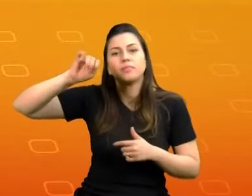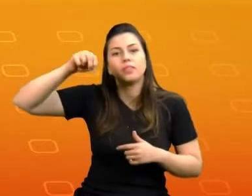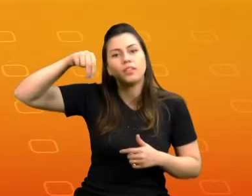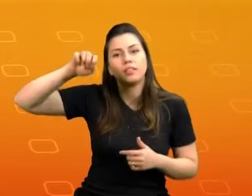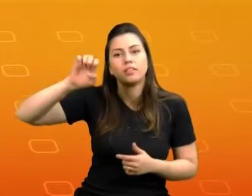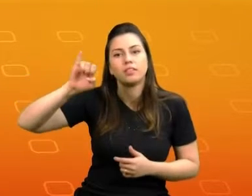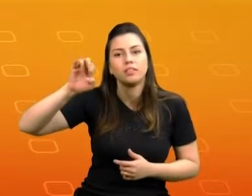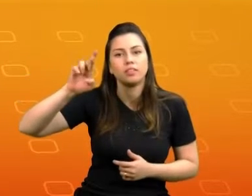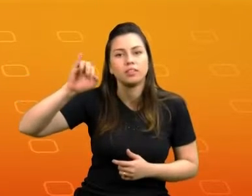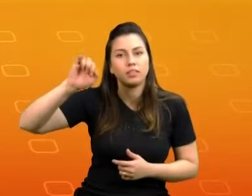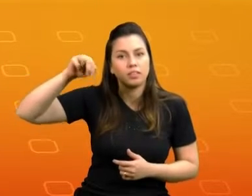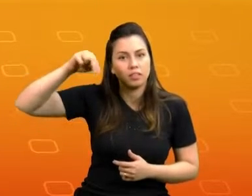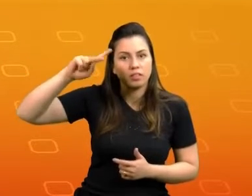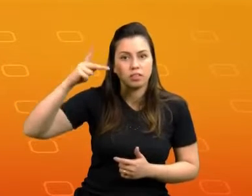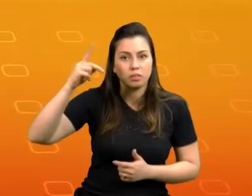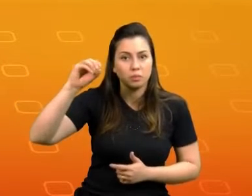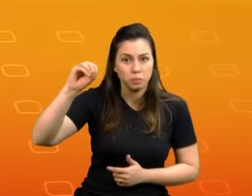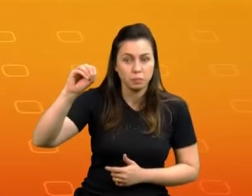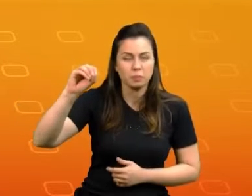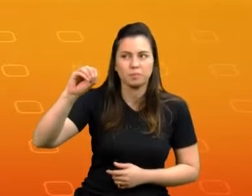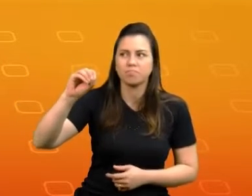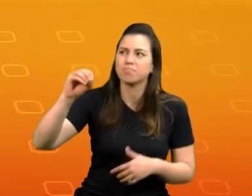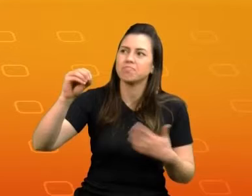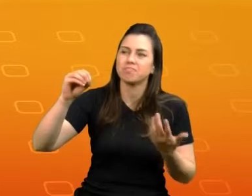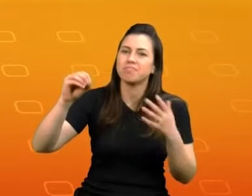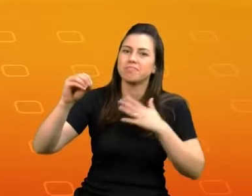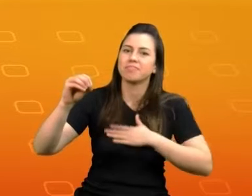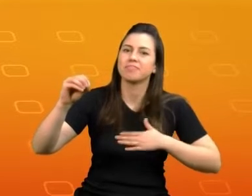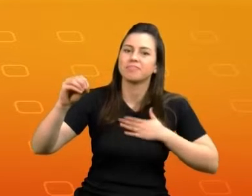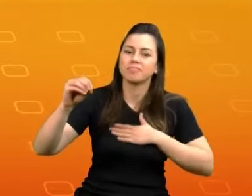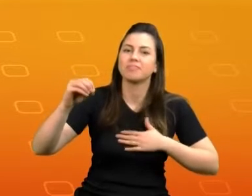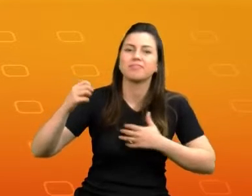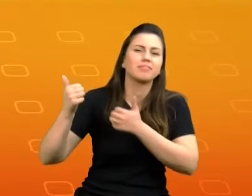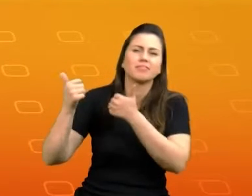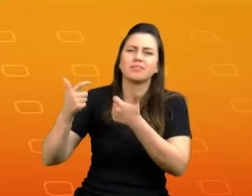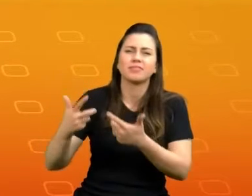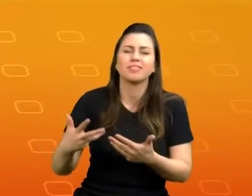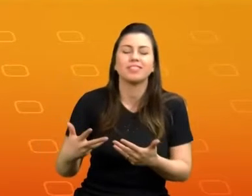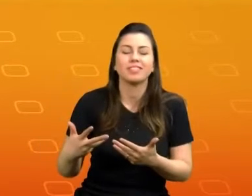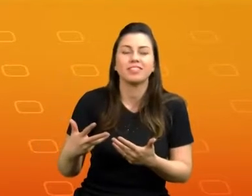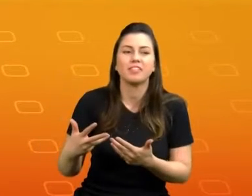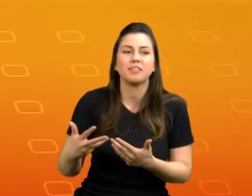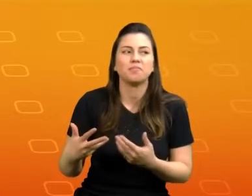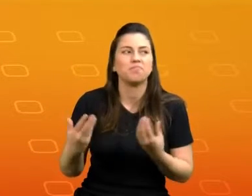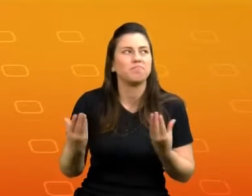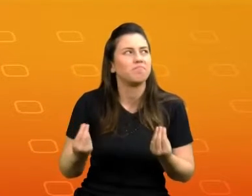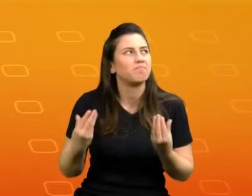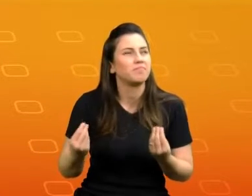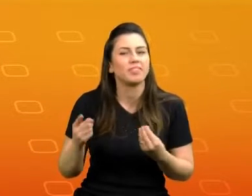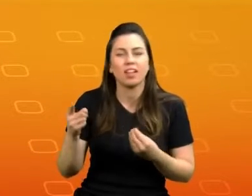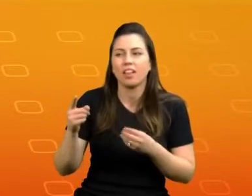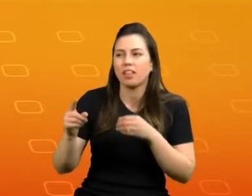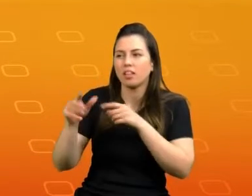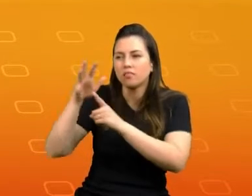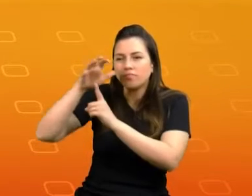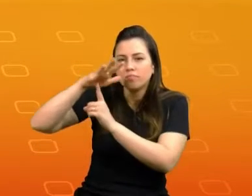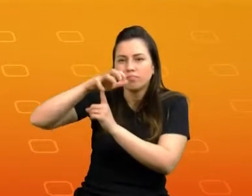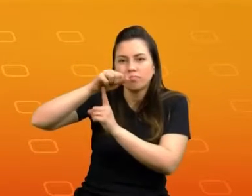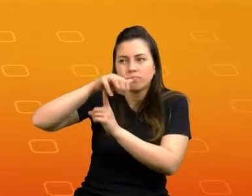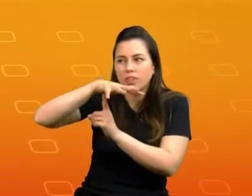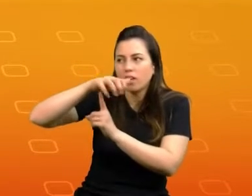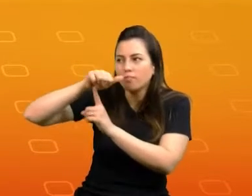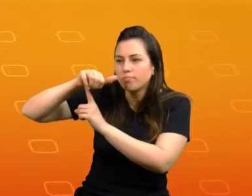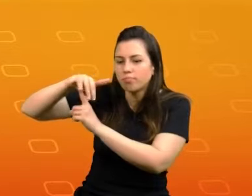é é curioso que eles falam e falaram por muito tempo que o o material captado e